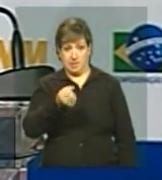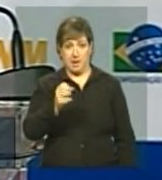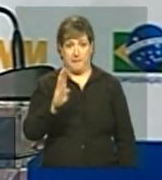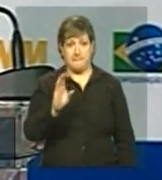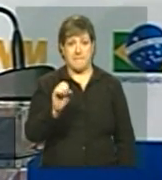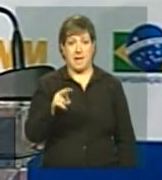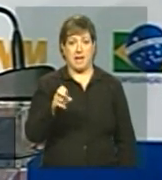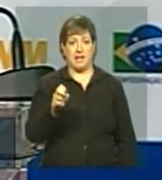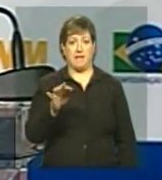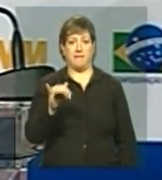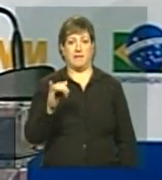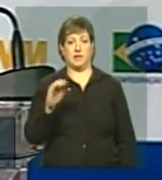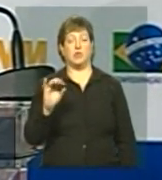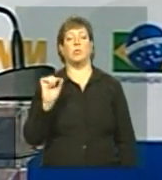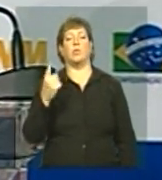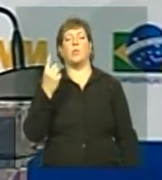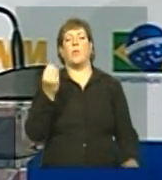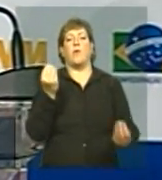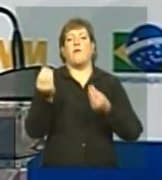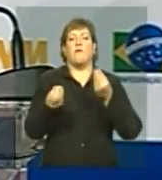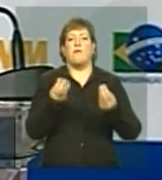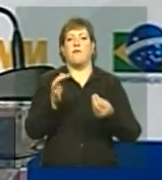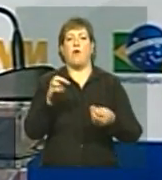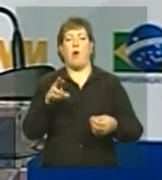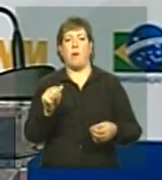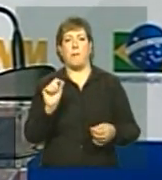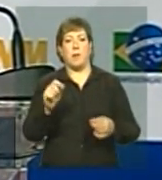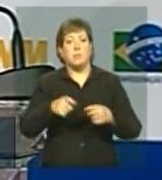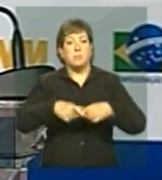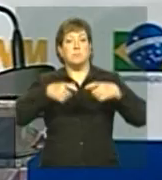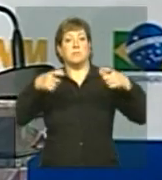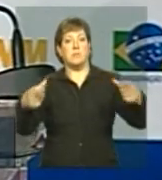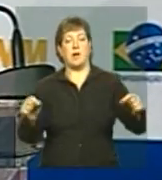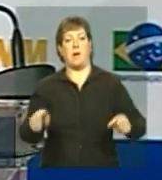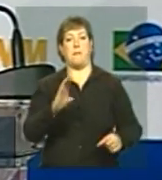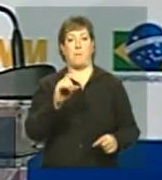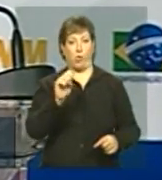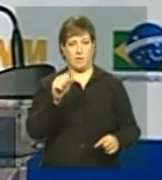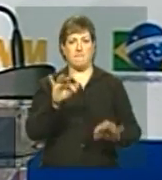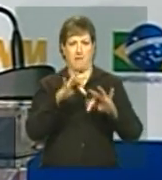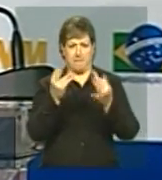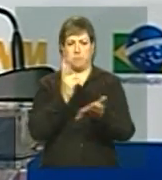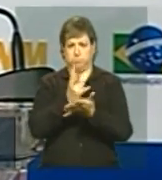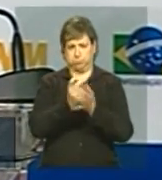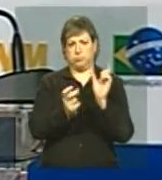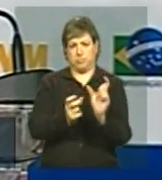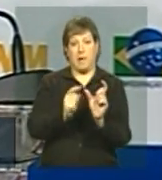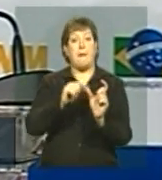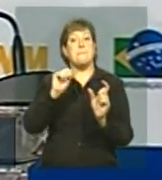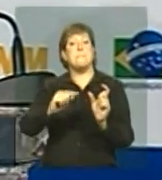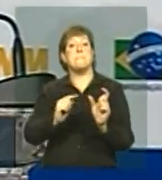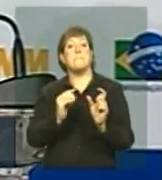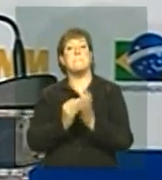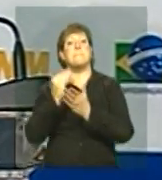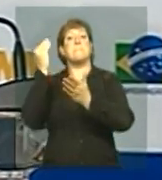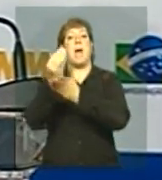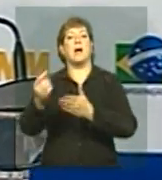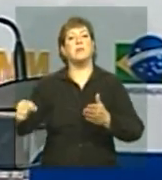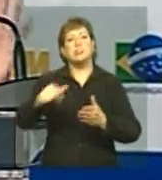forma, uma ampliação do Bolsa Família. Mas é um benefício para